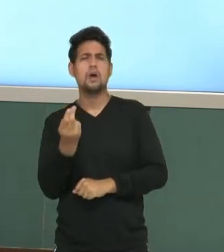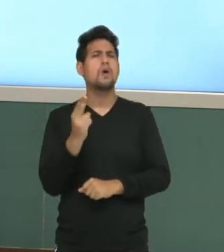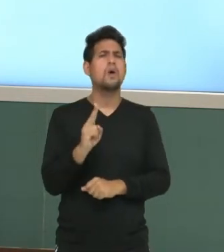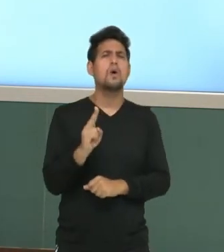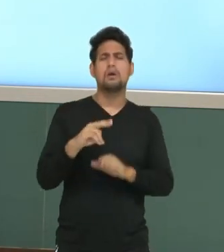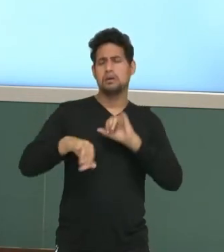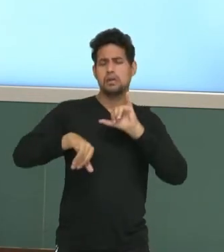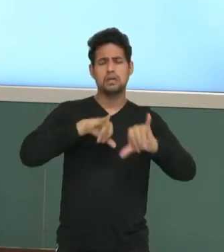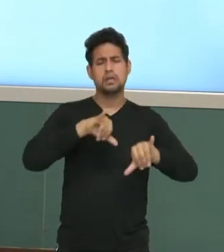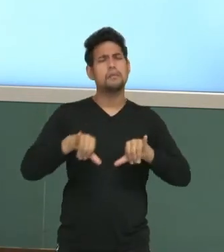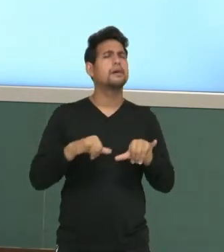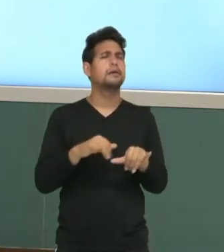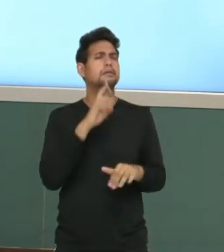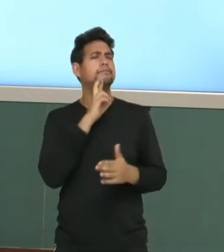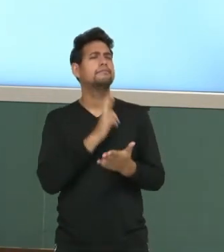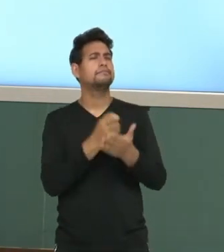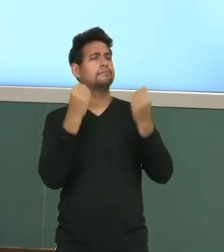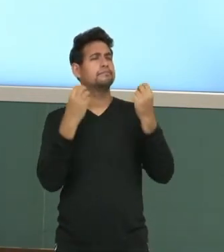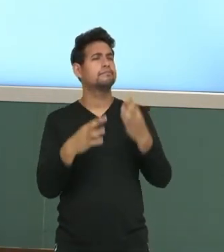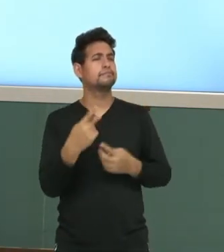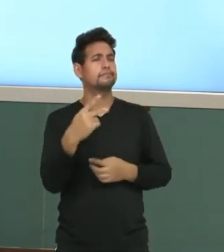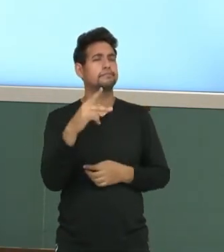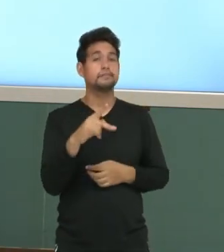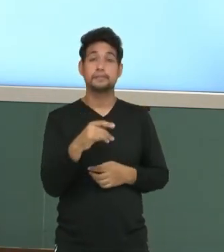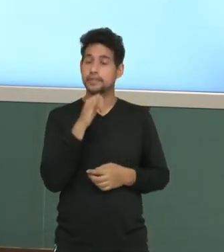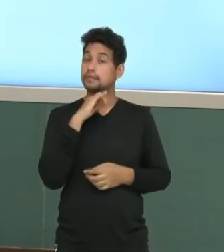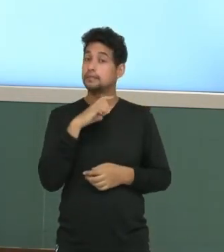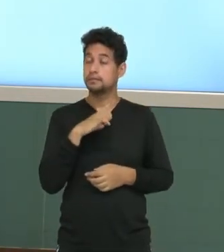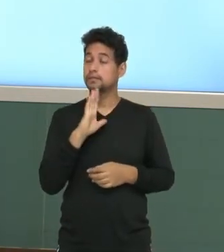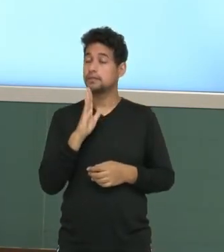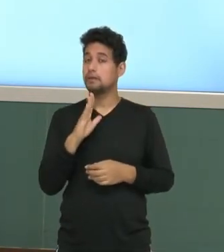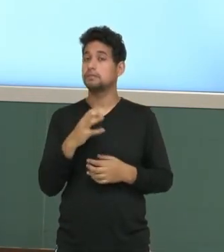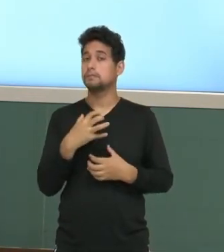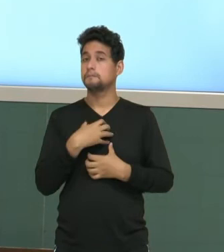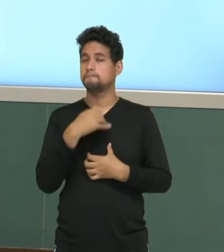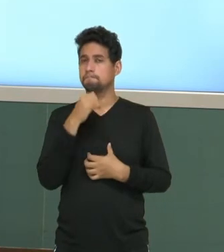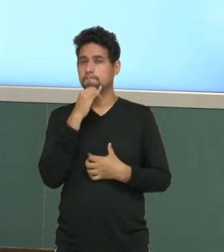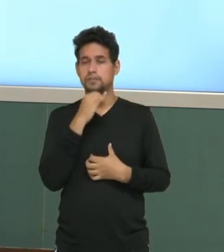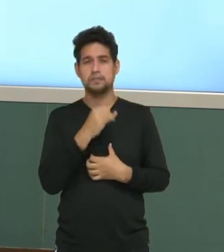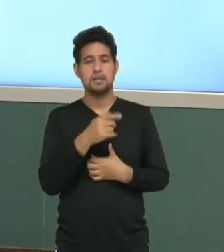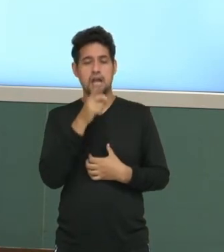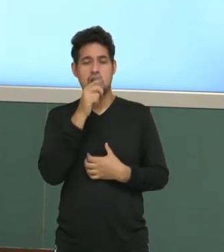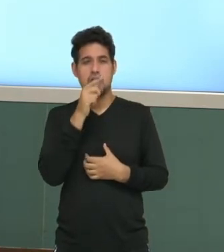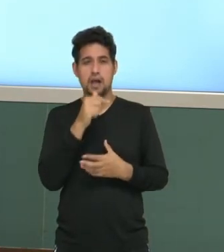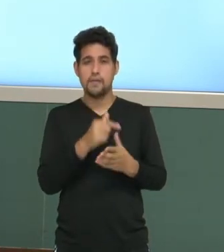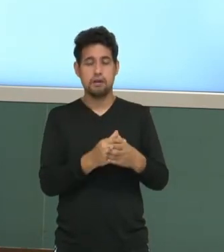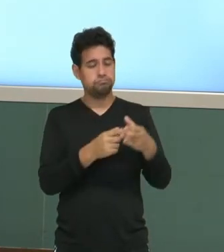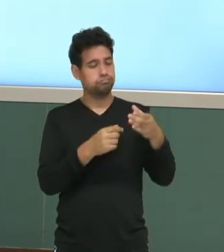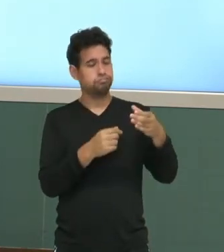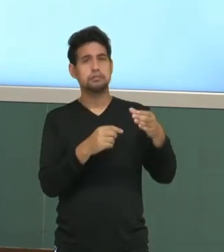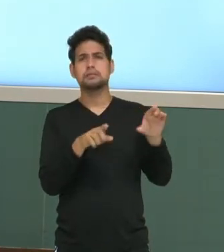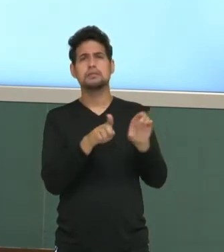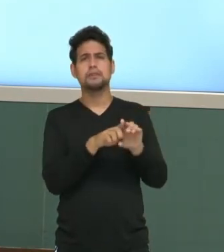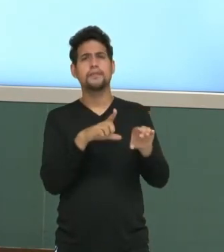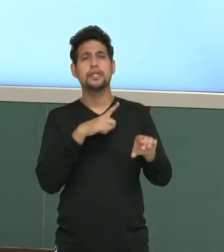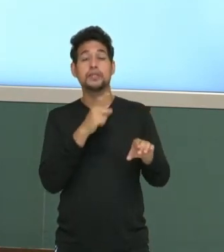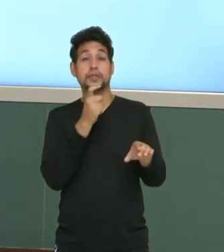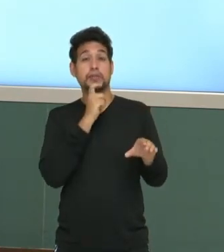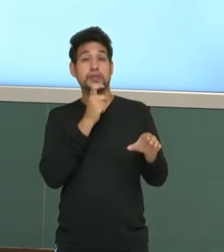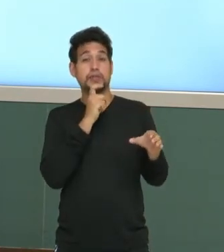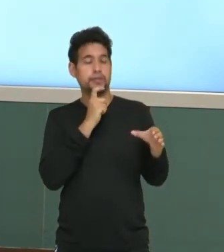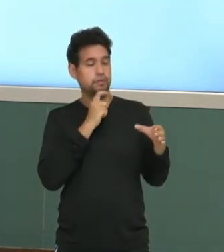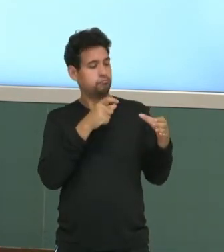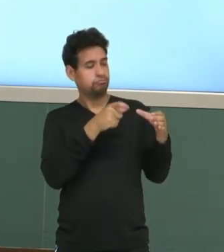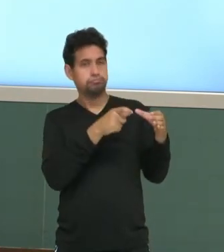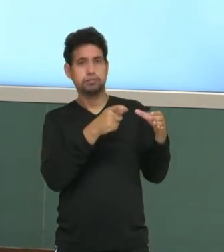química. Justifique sua resposta. Então você tem uma situação. Um copo com água líquida e tem um cubo de gelo ali dentro.